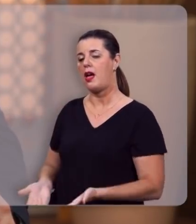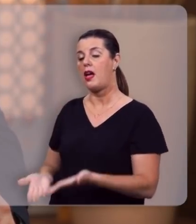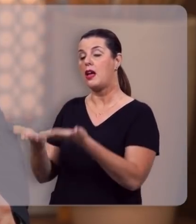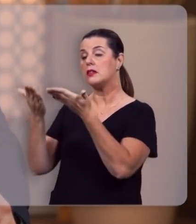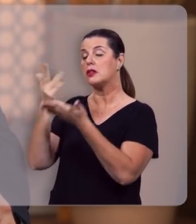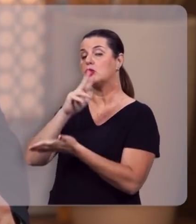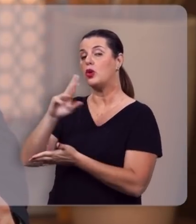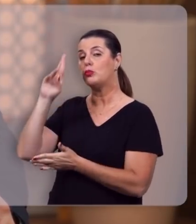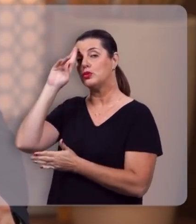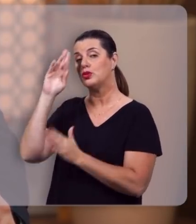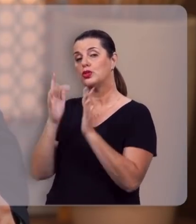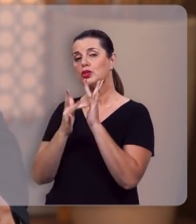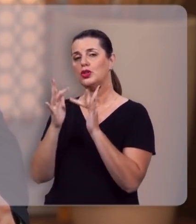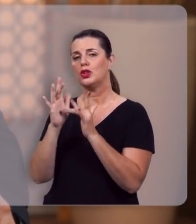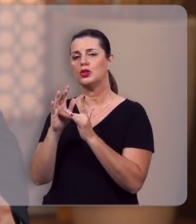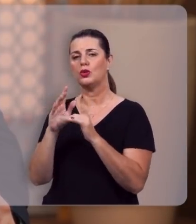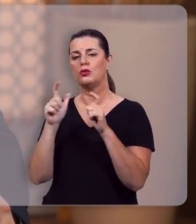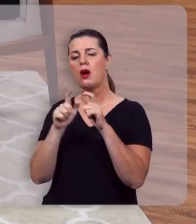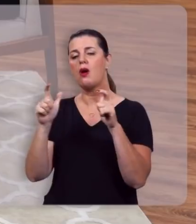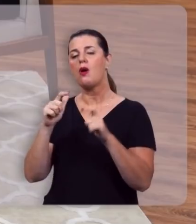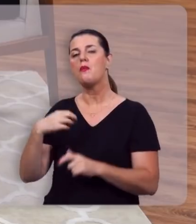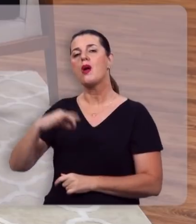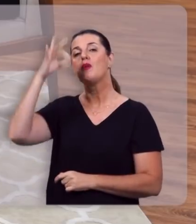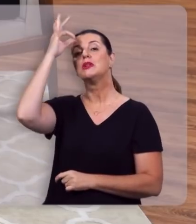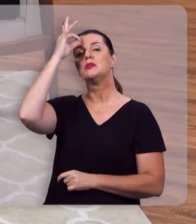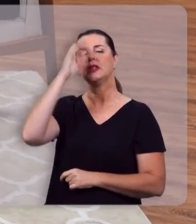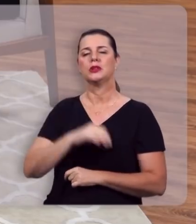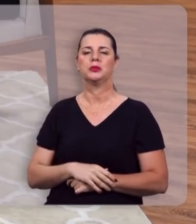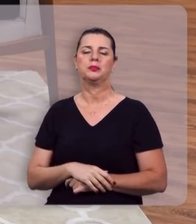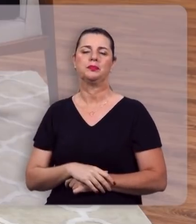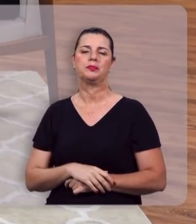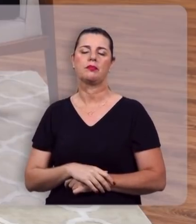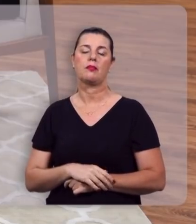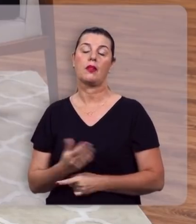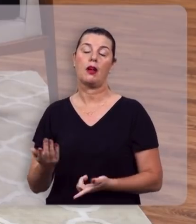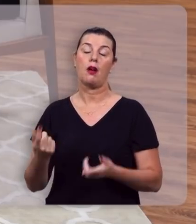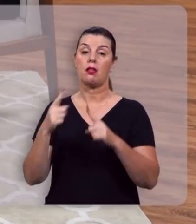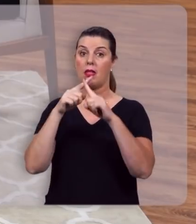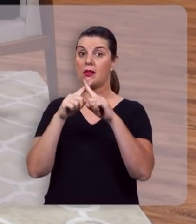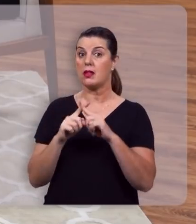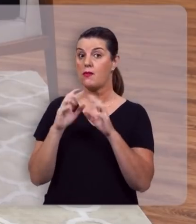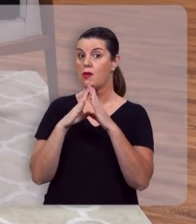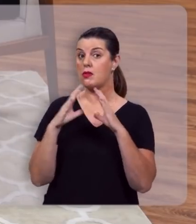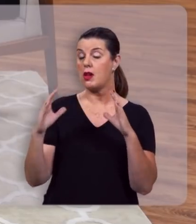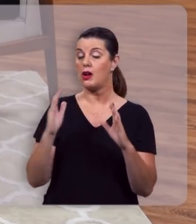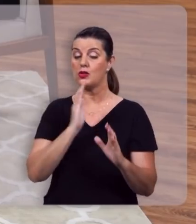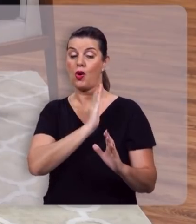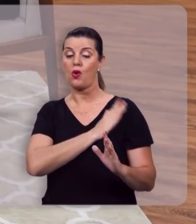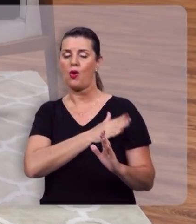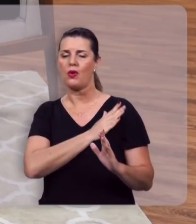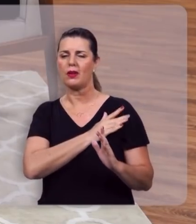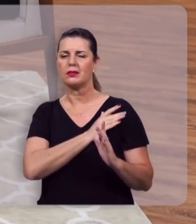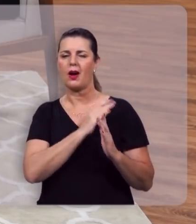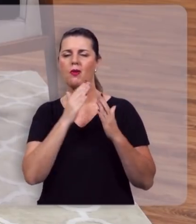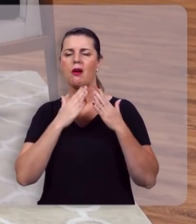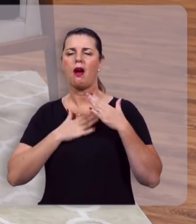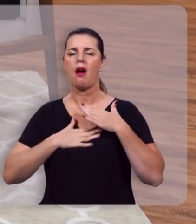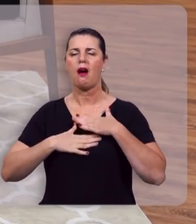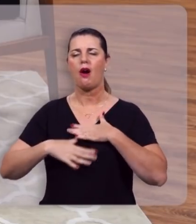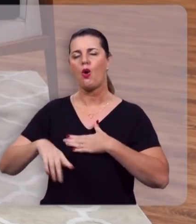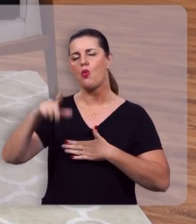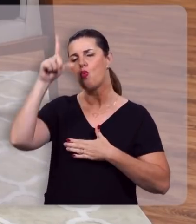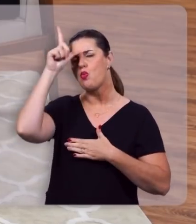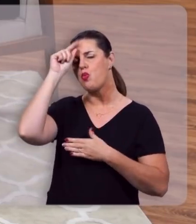Jesus e para o nosso crescimento espiritual. O grande desafio, meu amigo reverendo Rodrigo, é o coração ficar calmo